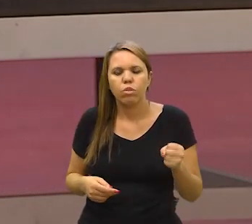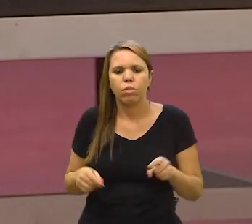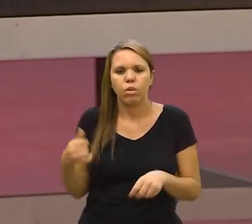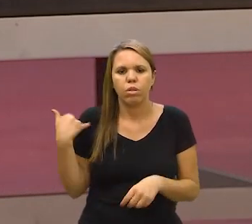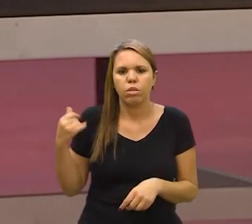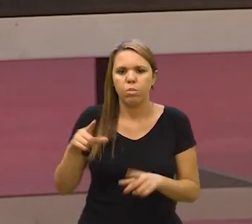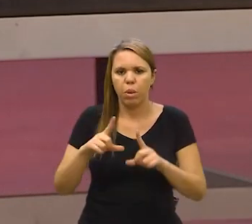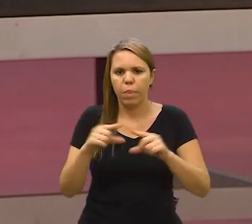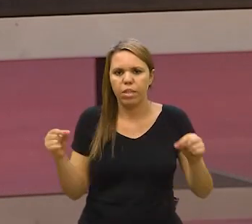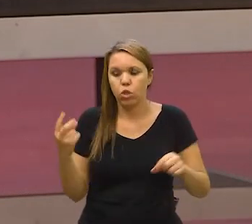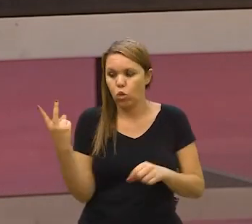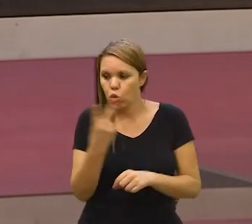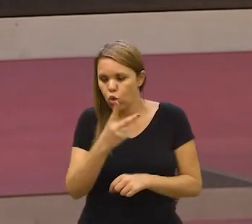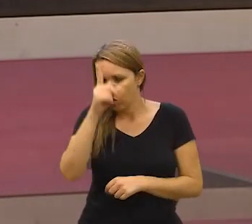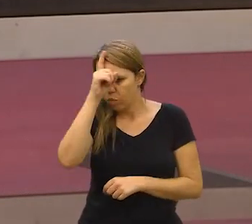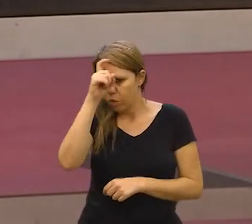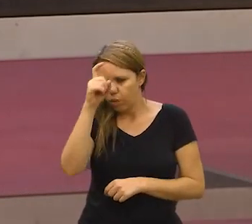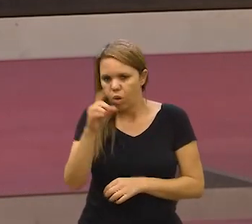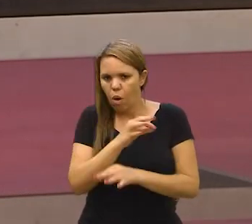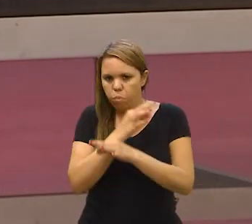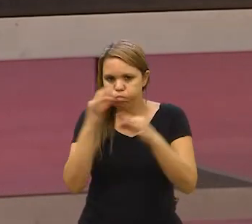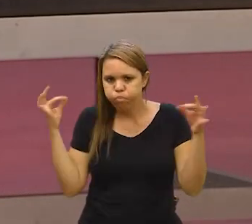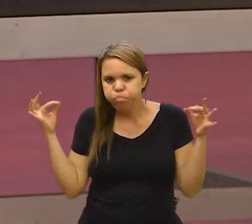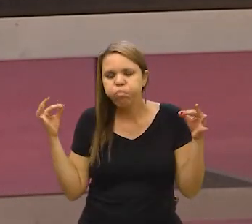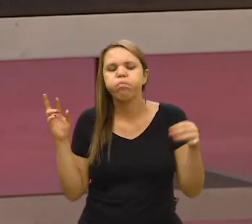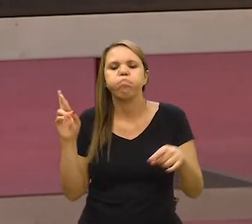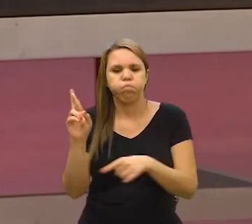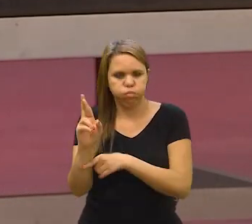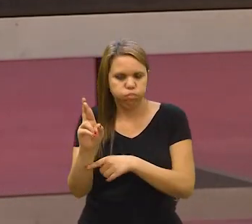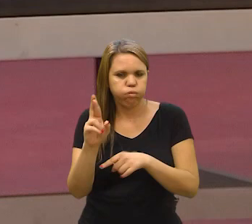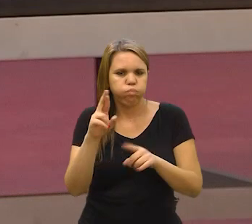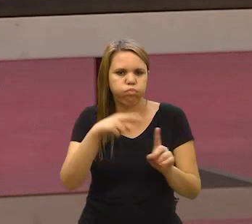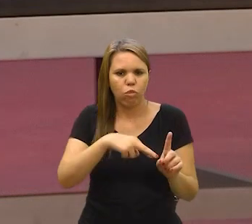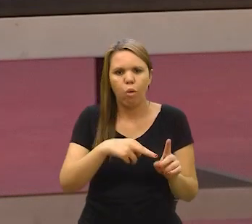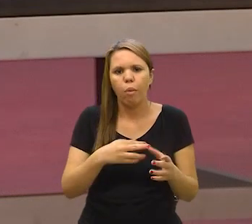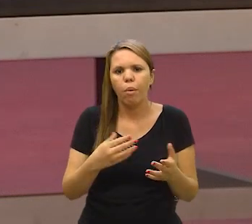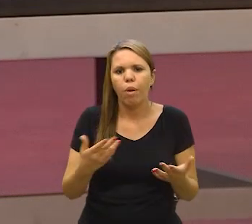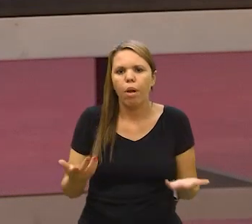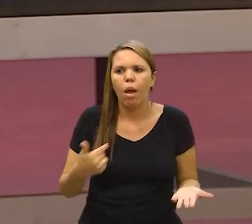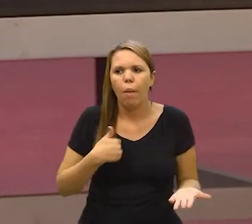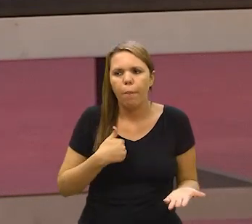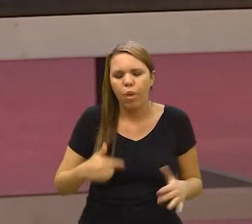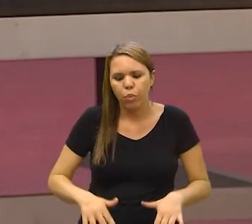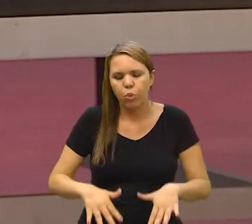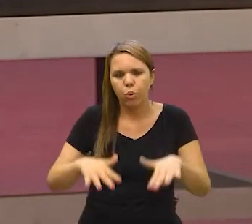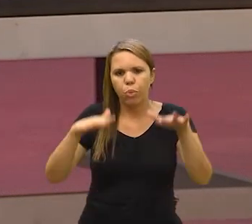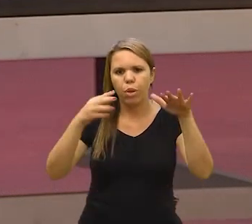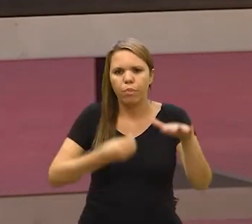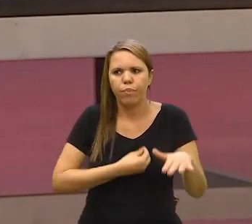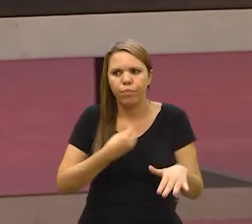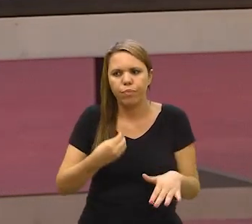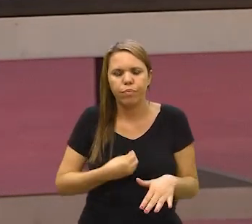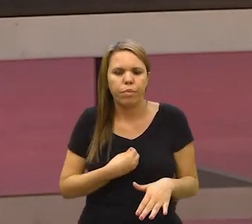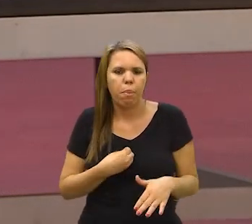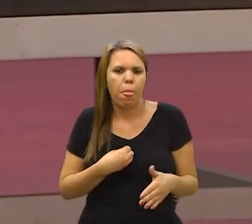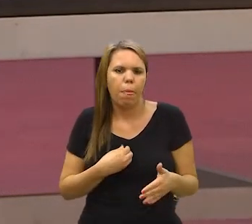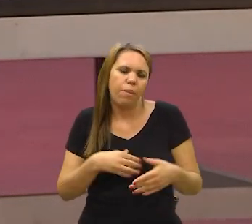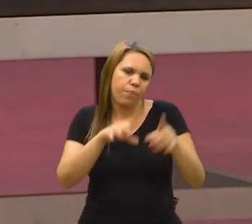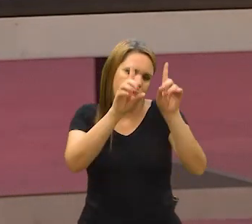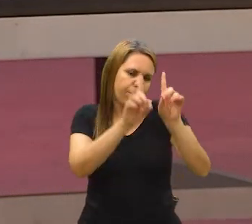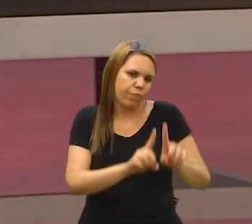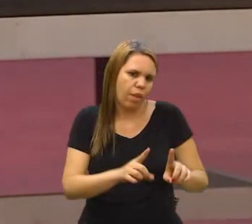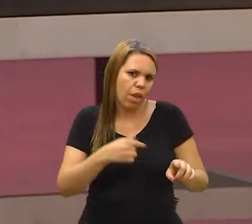Kubitschek em Brasília, 2 hospitais de excelente referência, né? Mas assim, a minha infância, independente da